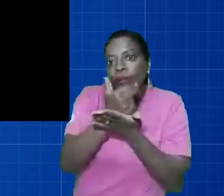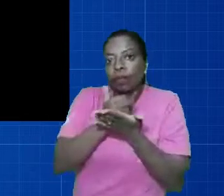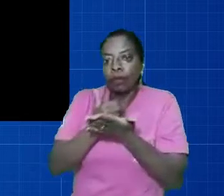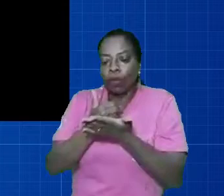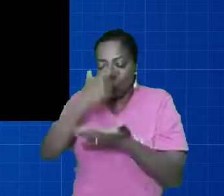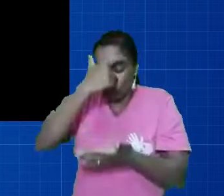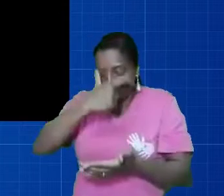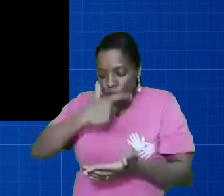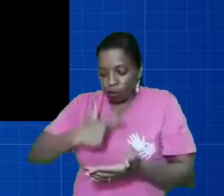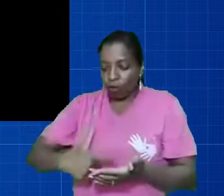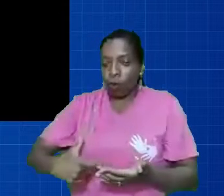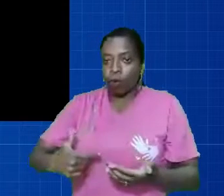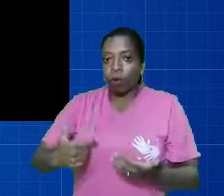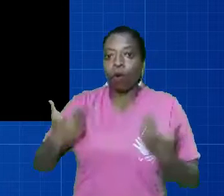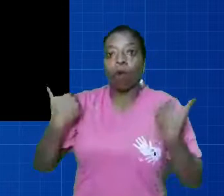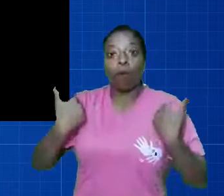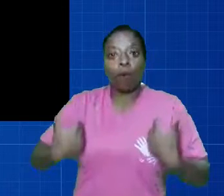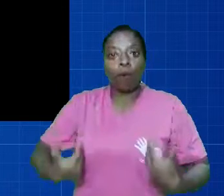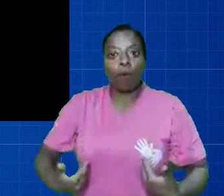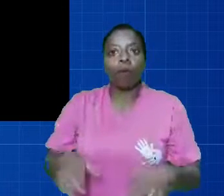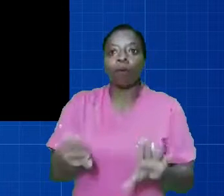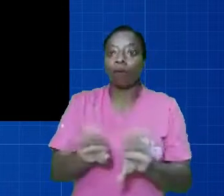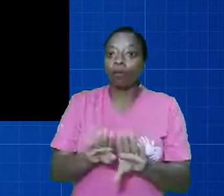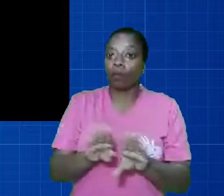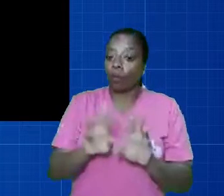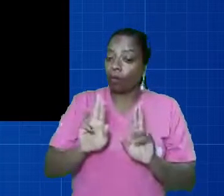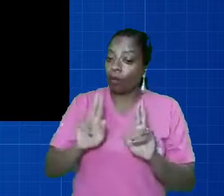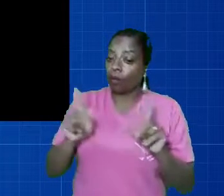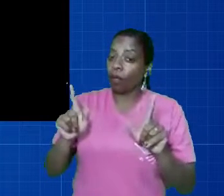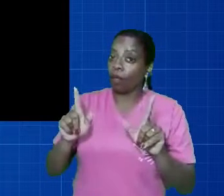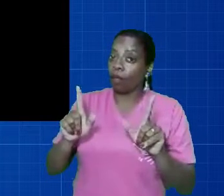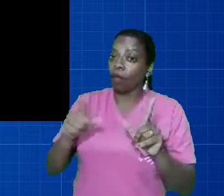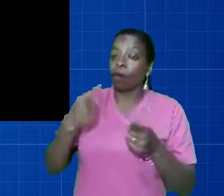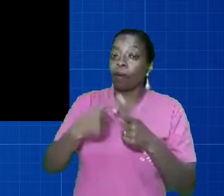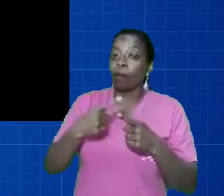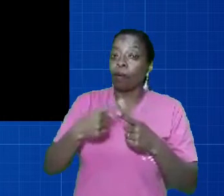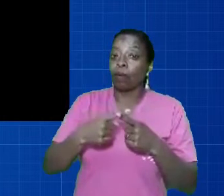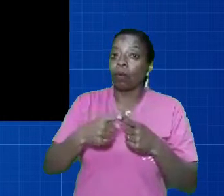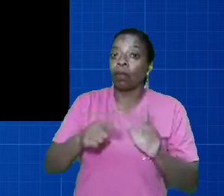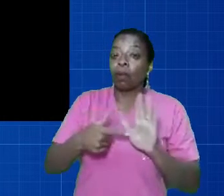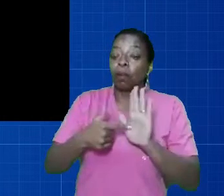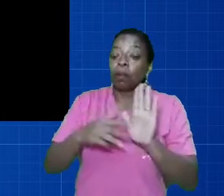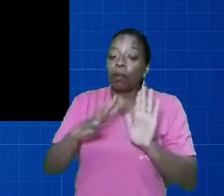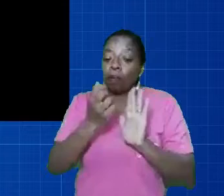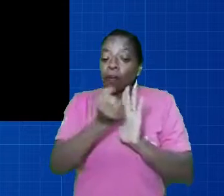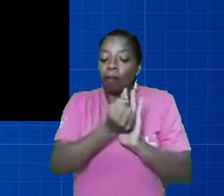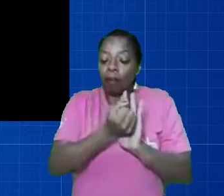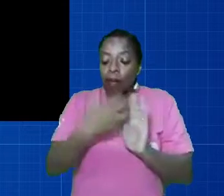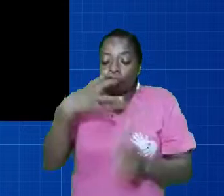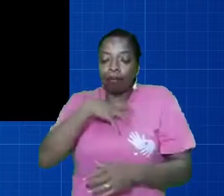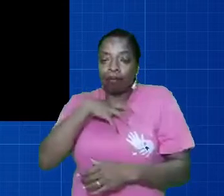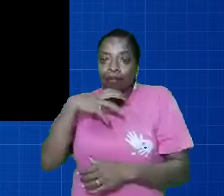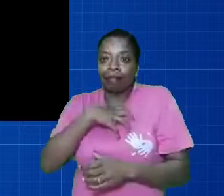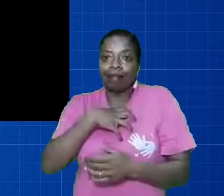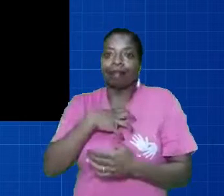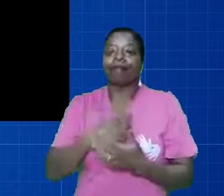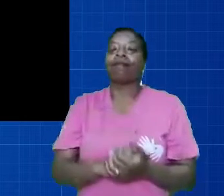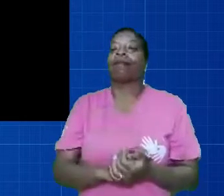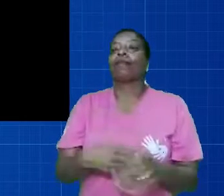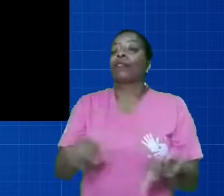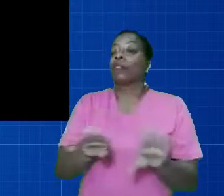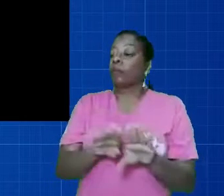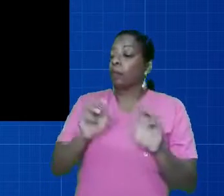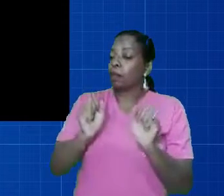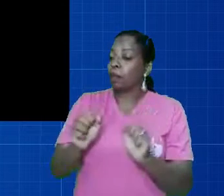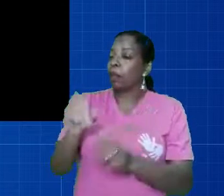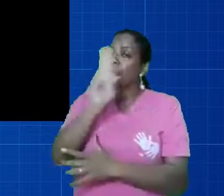do corpo, que era diferente de uma representação realista, ela era simbólica, né? E a ideia de usar esses